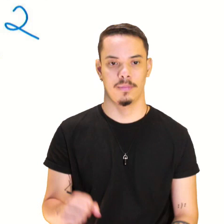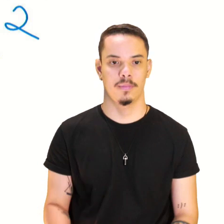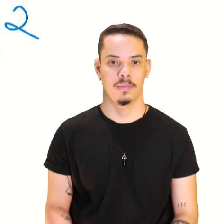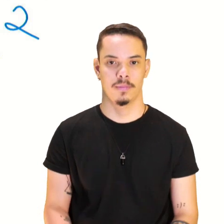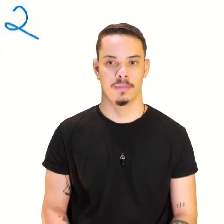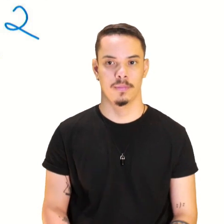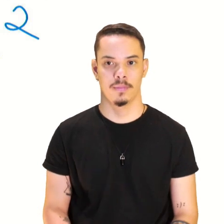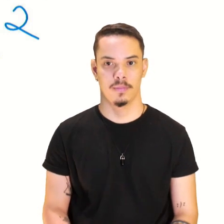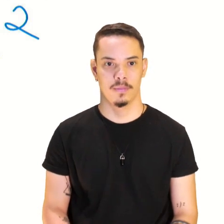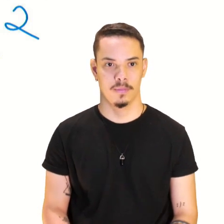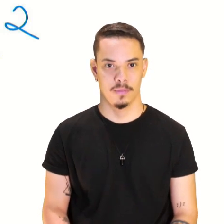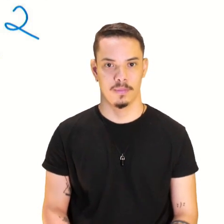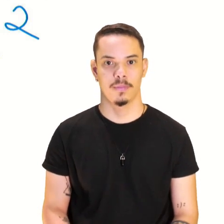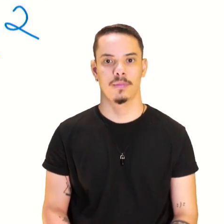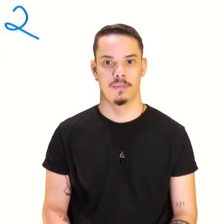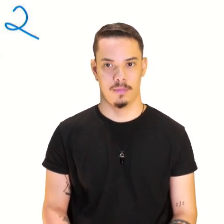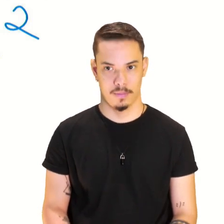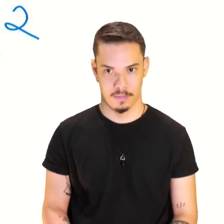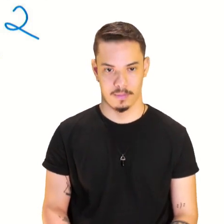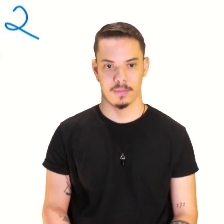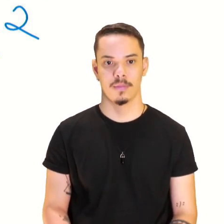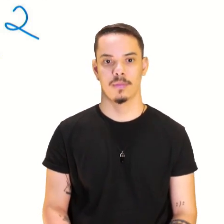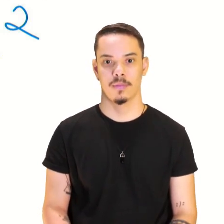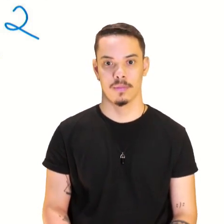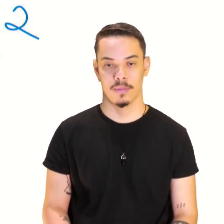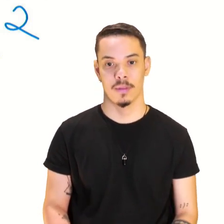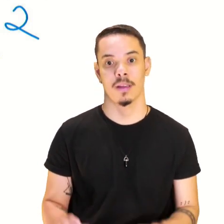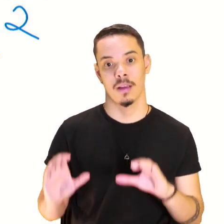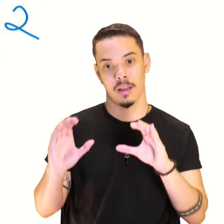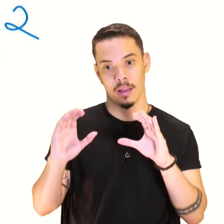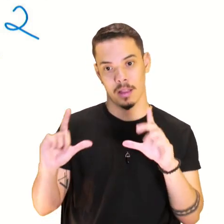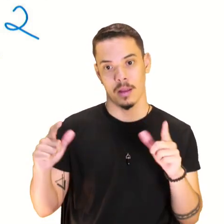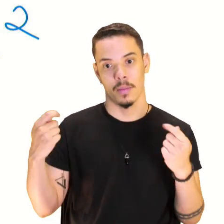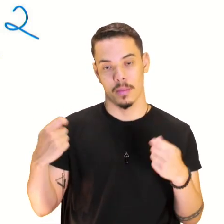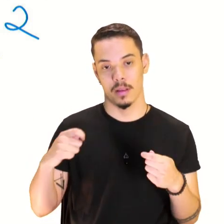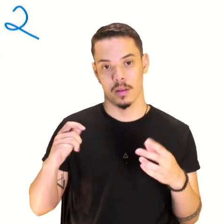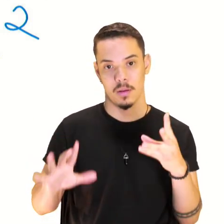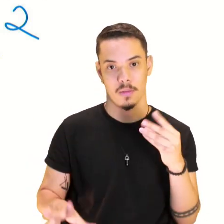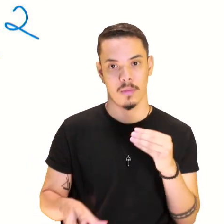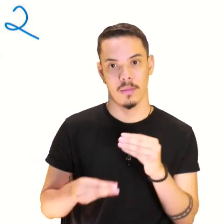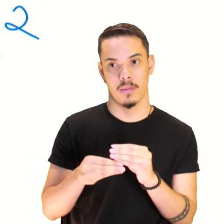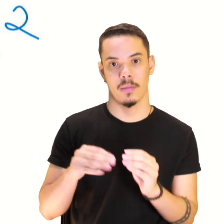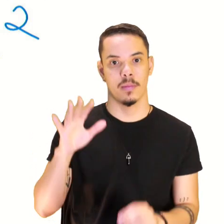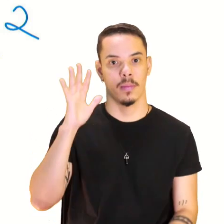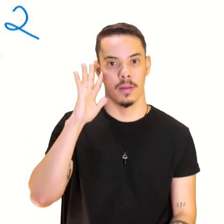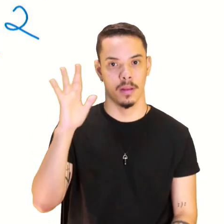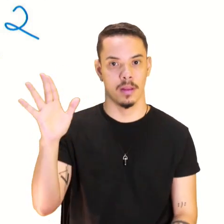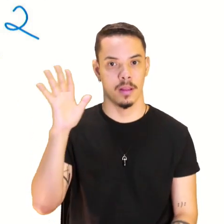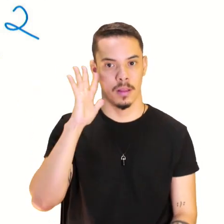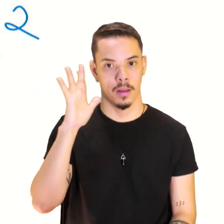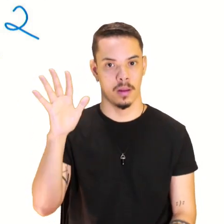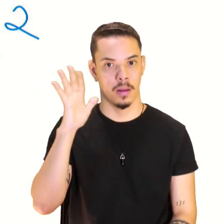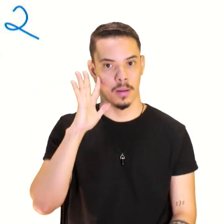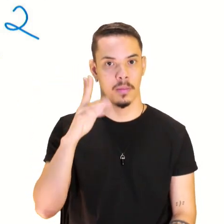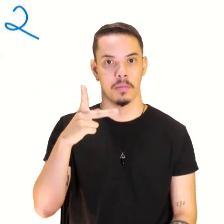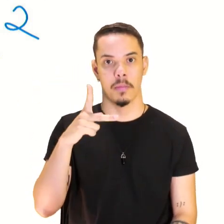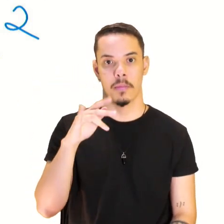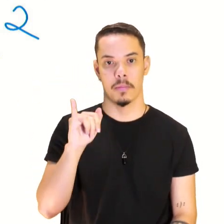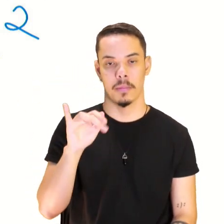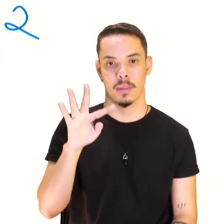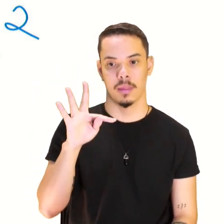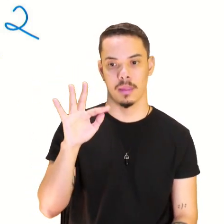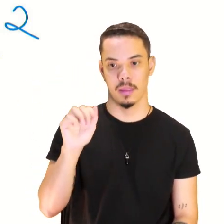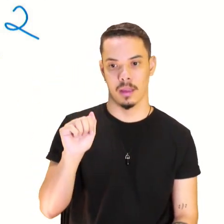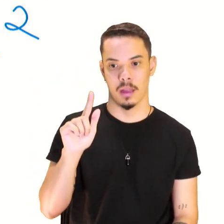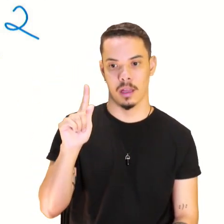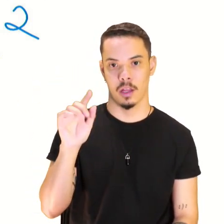8. Claro que esse exercício precisou de um recurso a mais, né? Que é o Teorema de Pitágoras. Então, quem não conseguiu